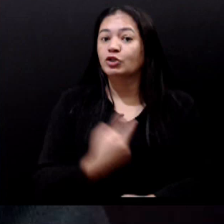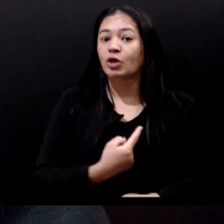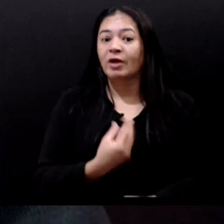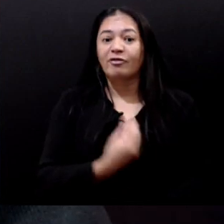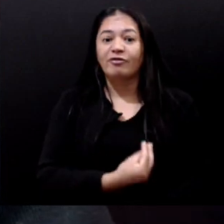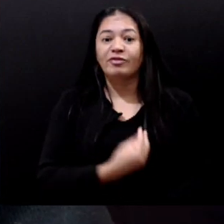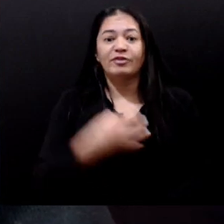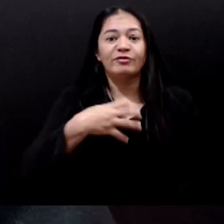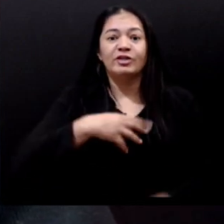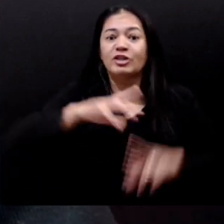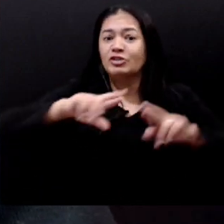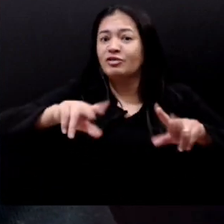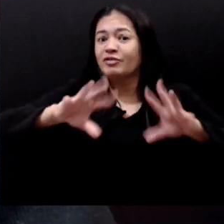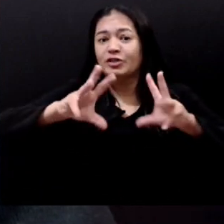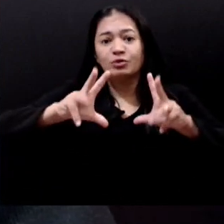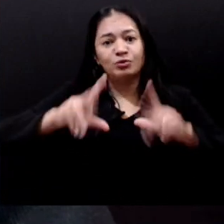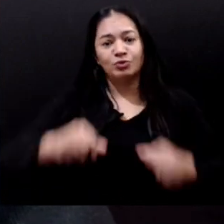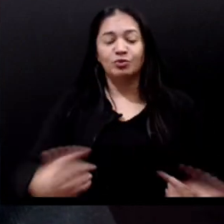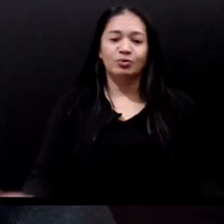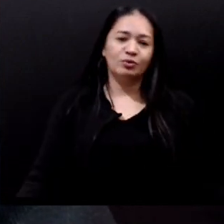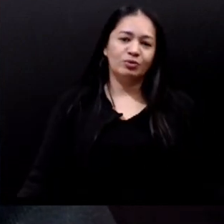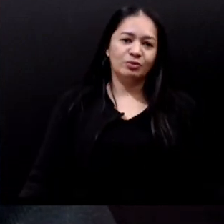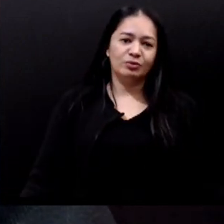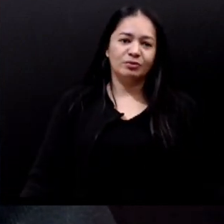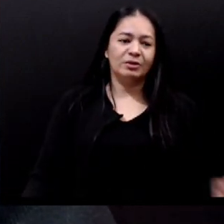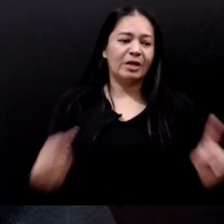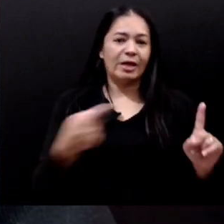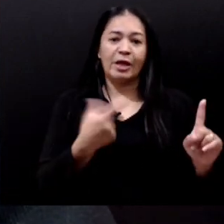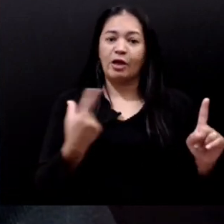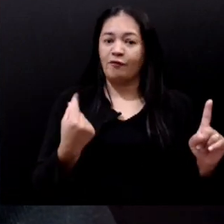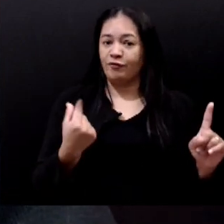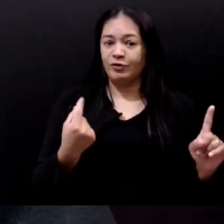sentidos. A questão dele financeira, a questão dele,